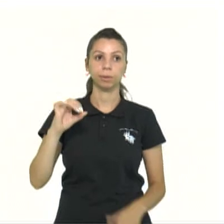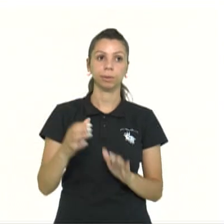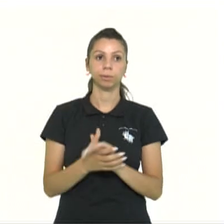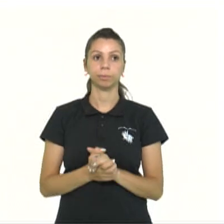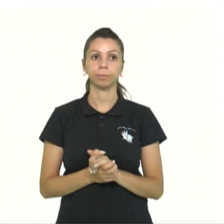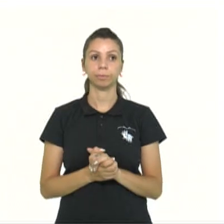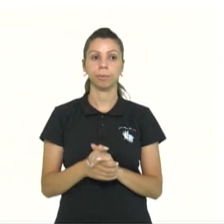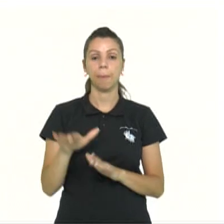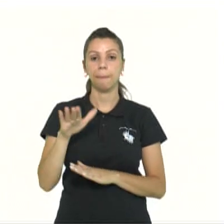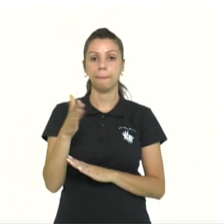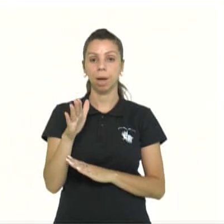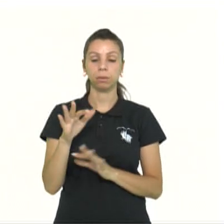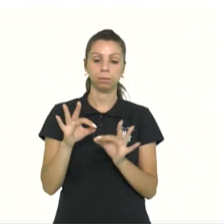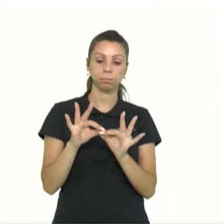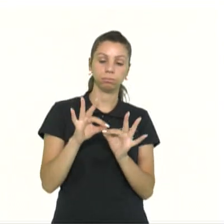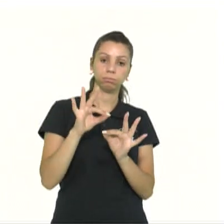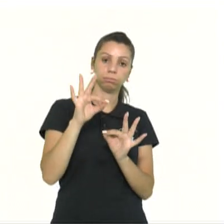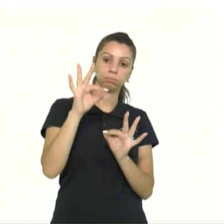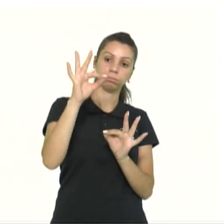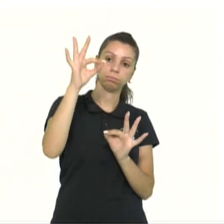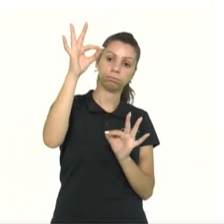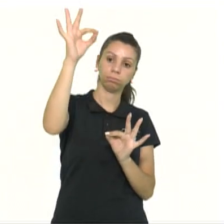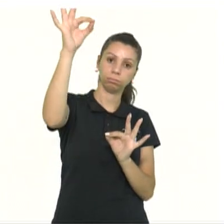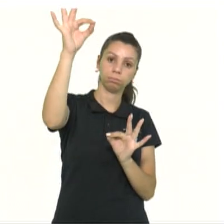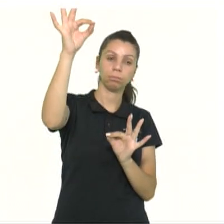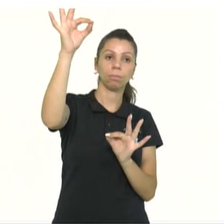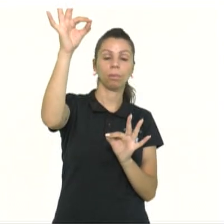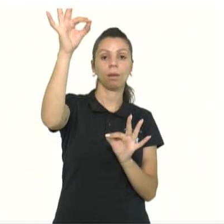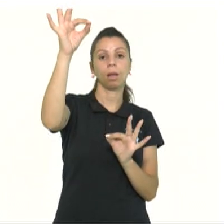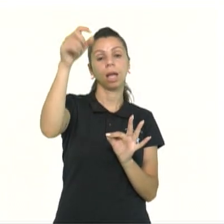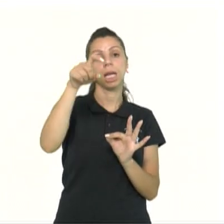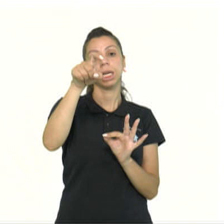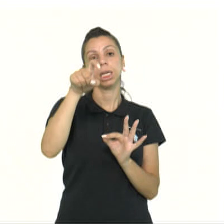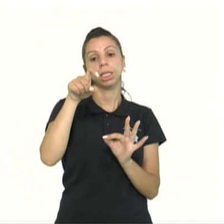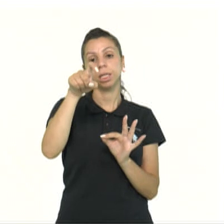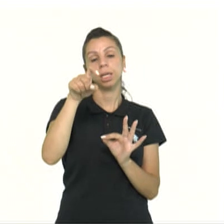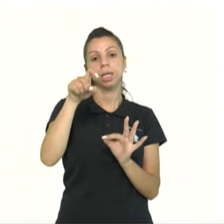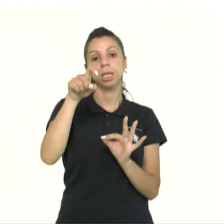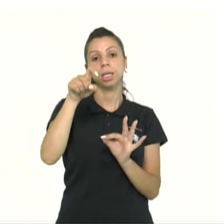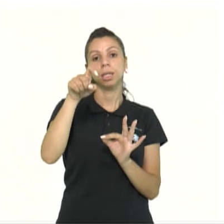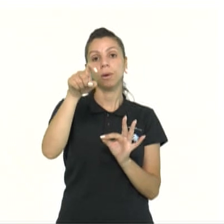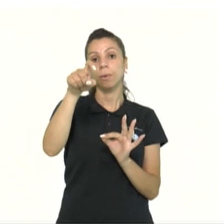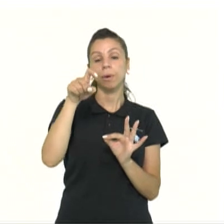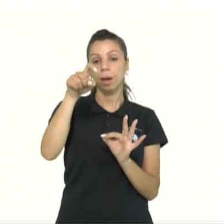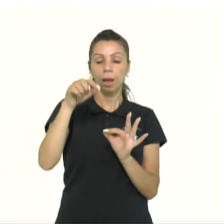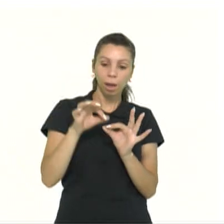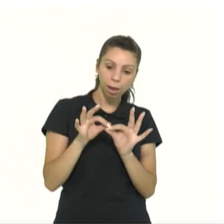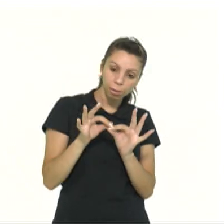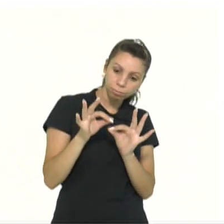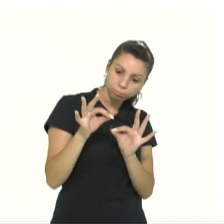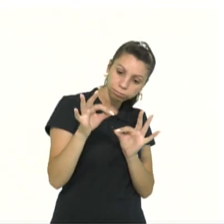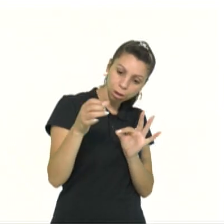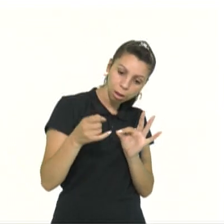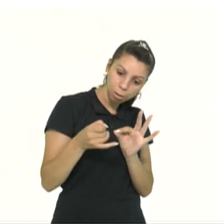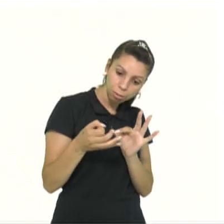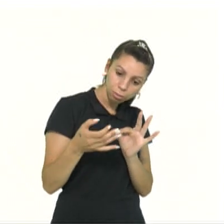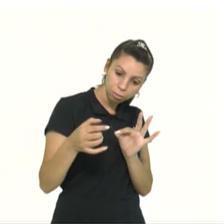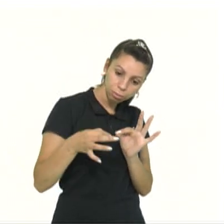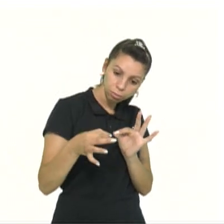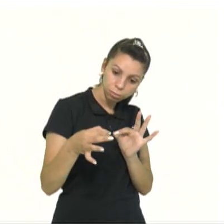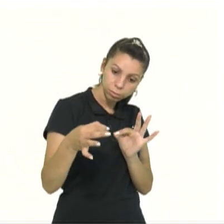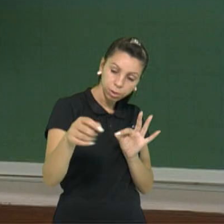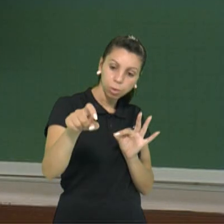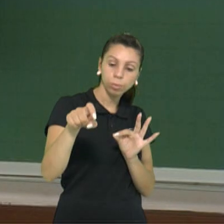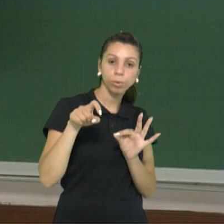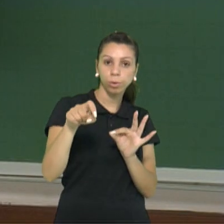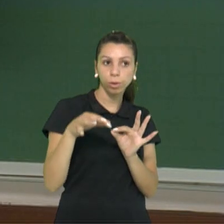do canhão, sabendo que y é a altura em metros e x o alcance, também em metros. Então, x fornece para